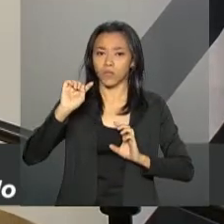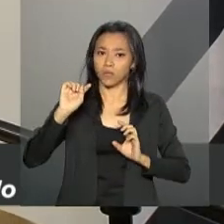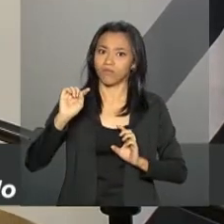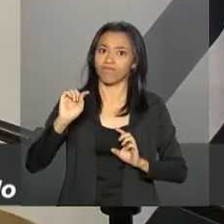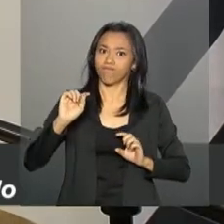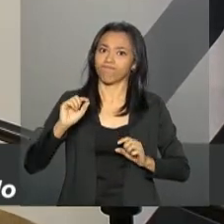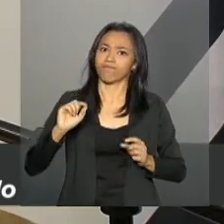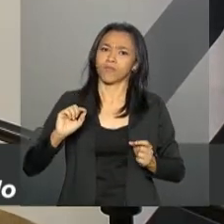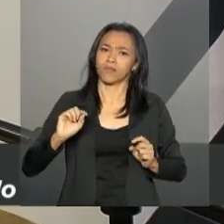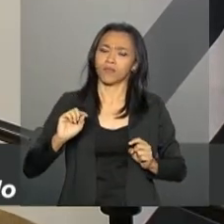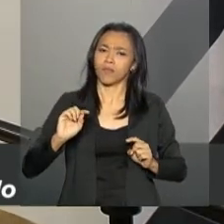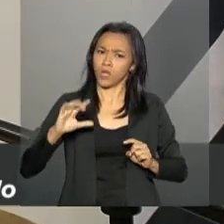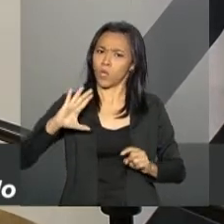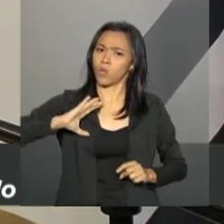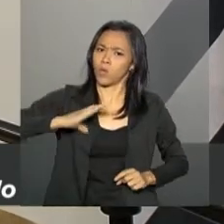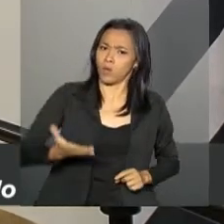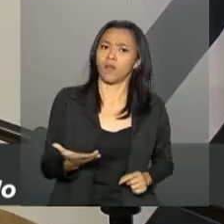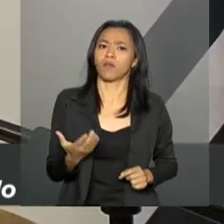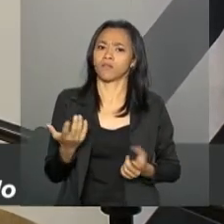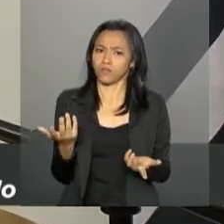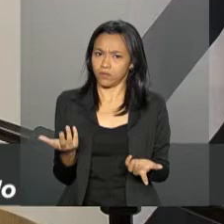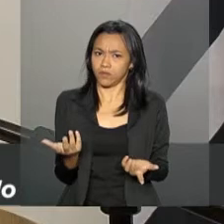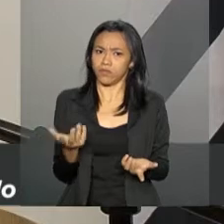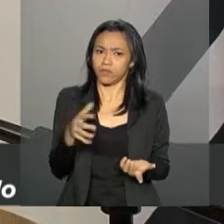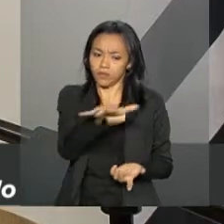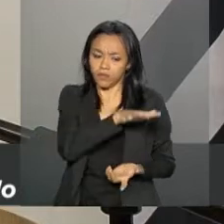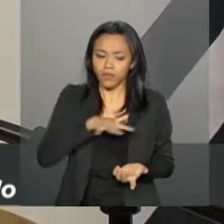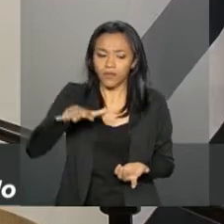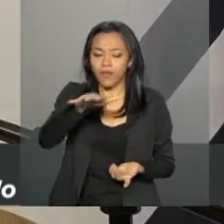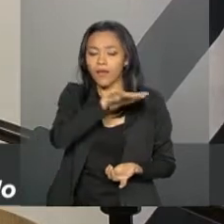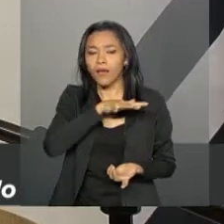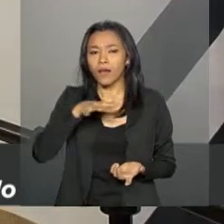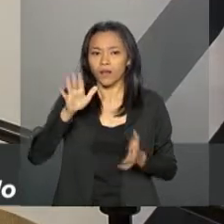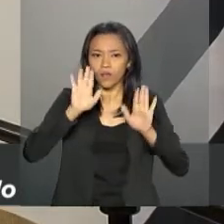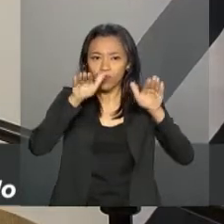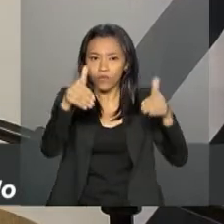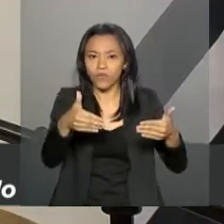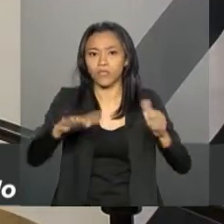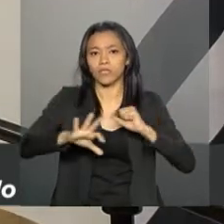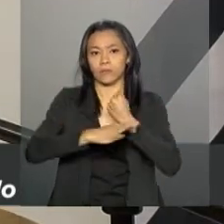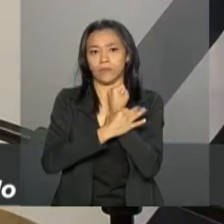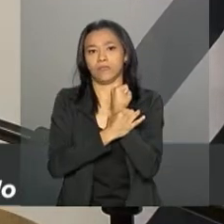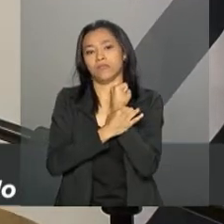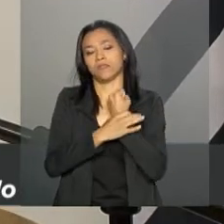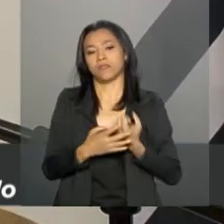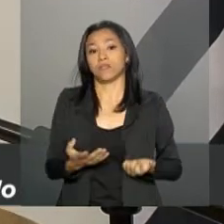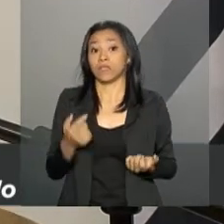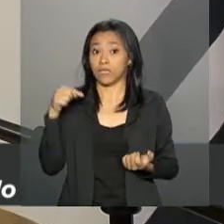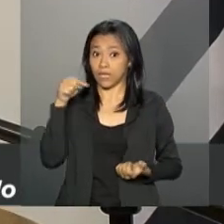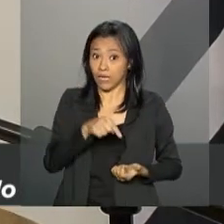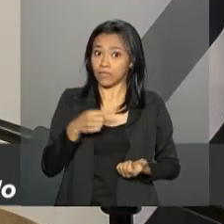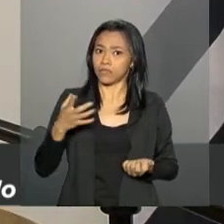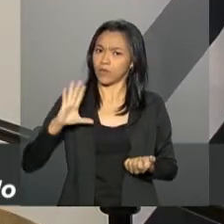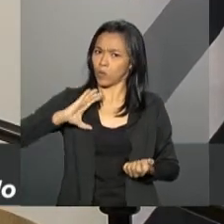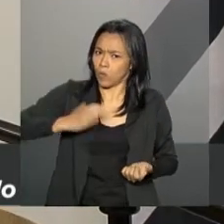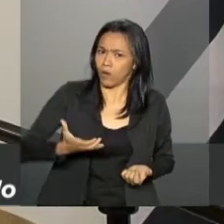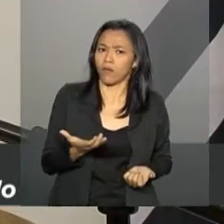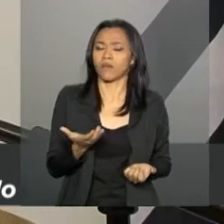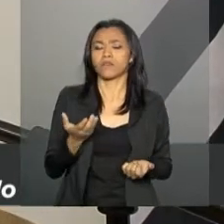de incursionar pela área da segurança pública. Agora, é interessante como esta ousadia, ela